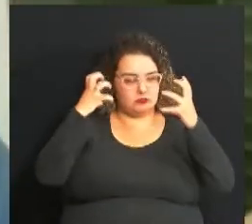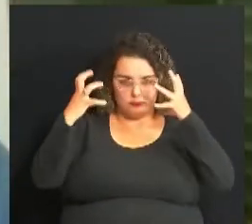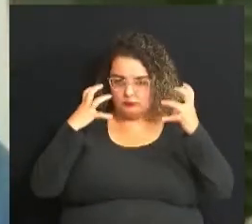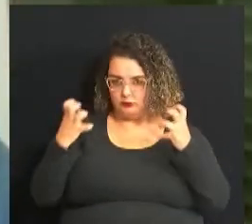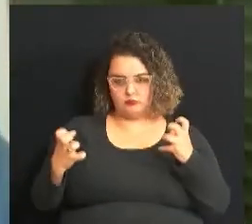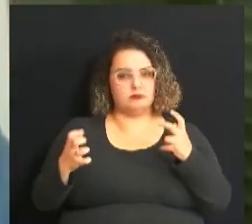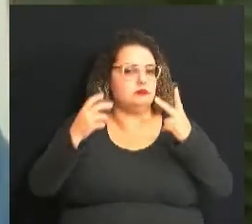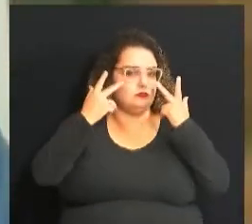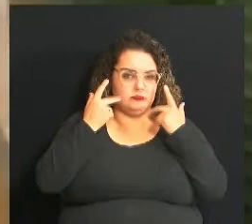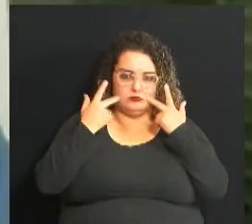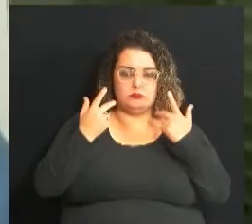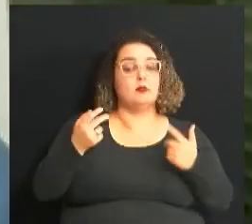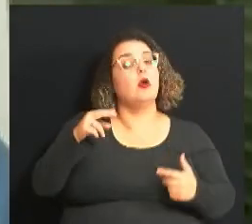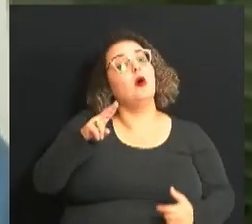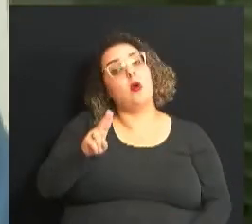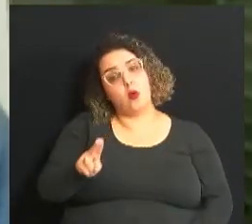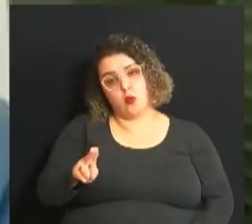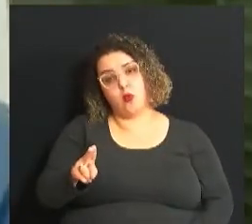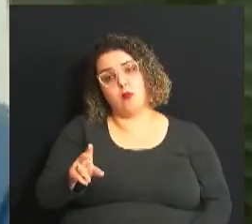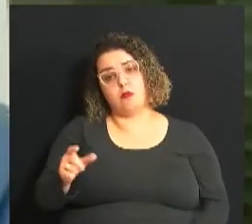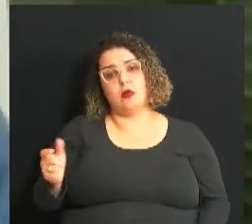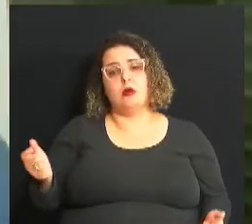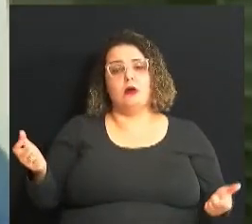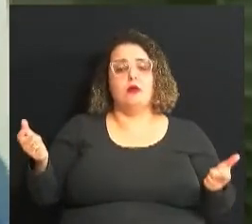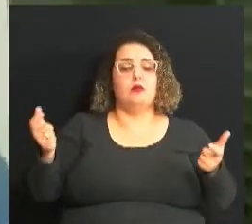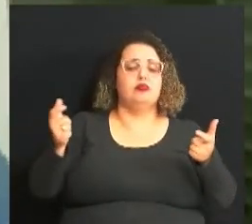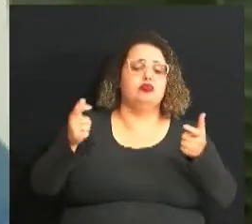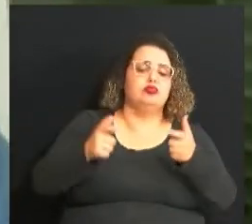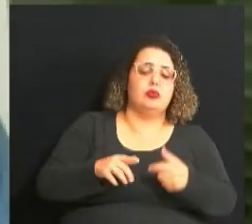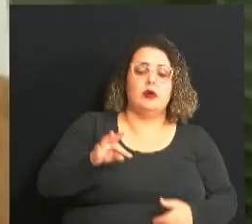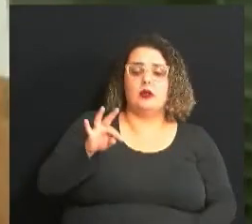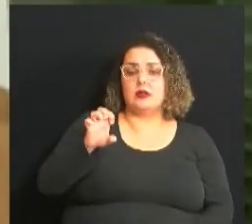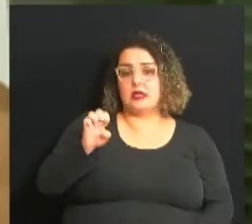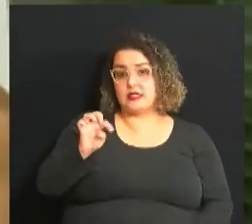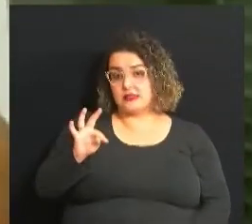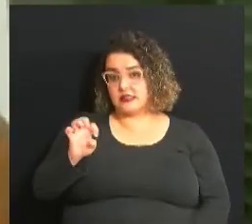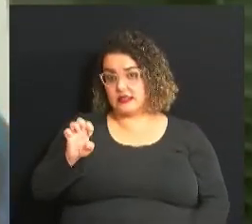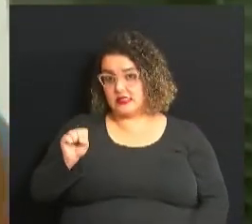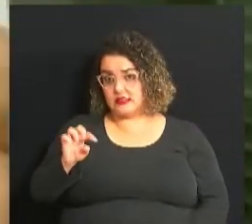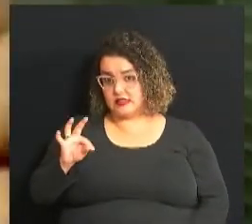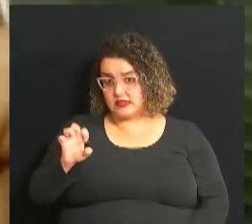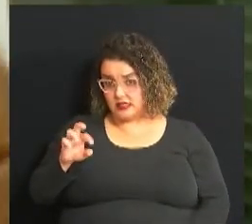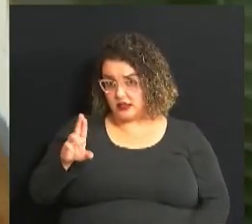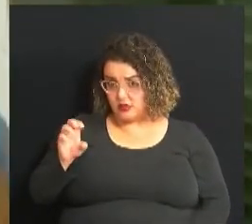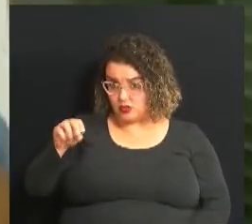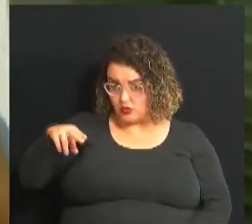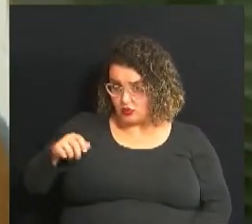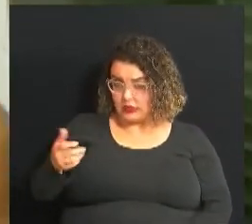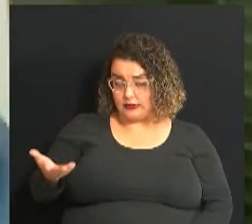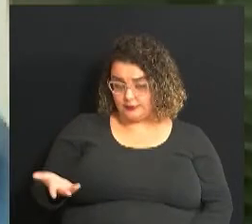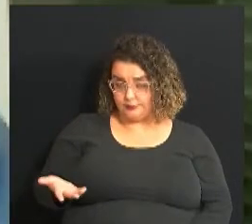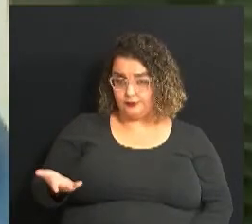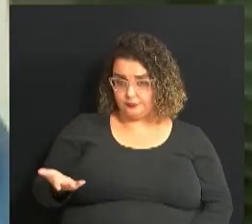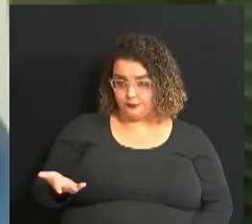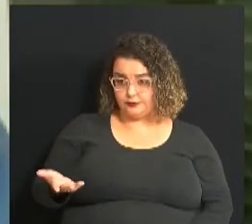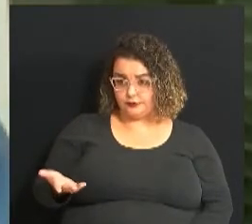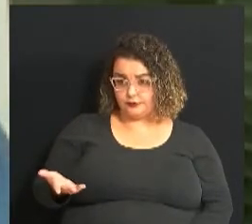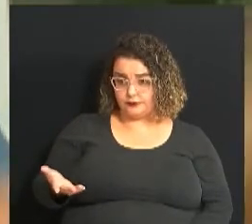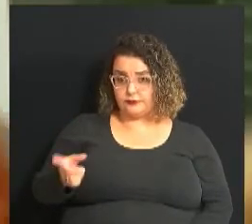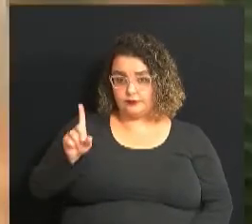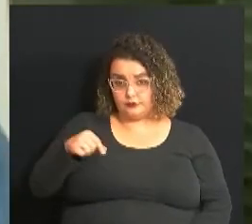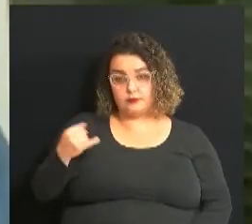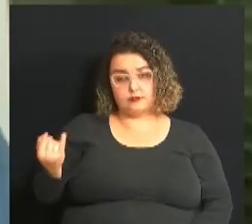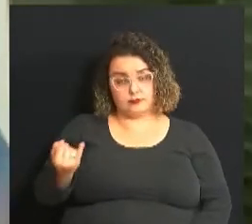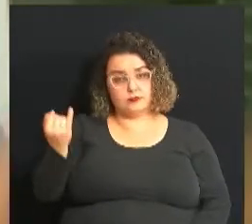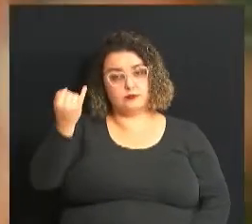natural, ou pode ser uma baixa de testosterona, né? Então, é importantíssimo para a